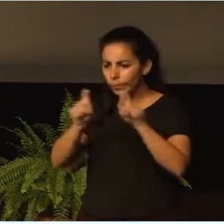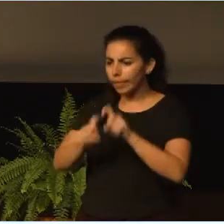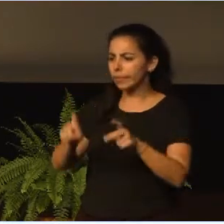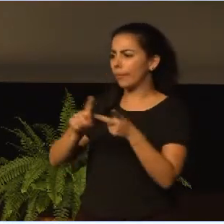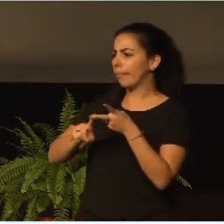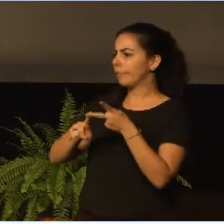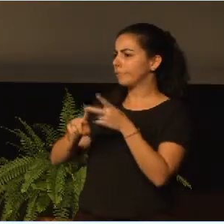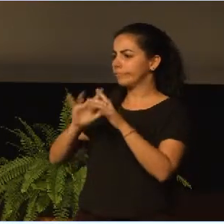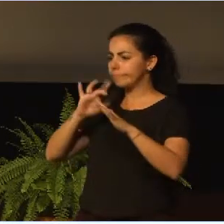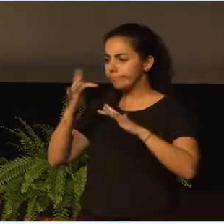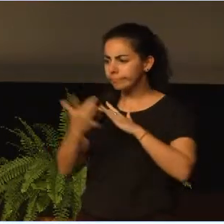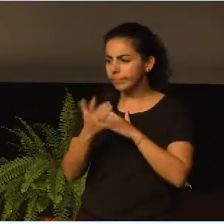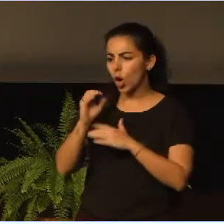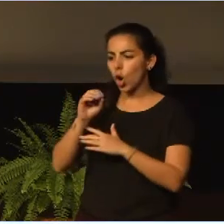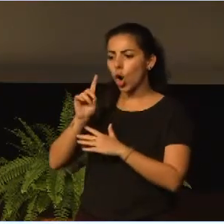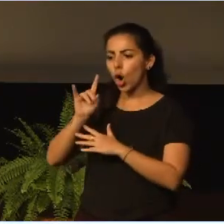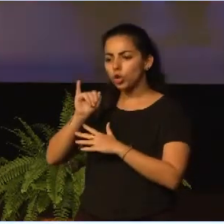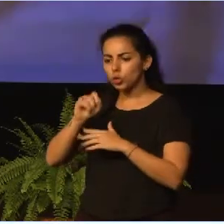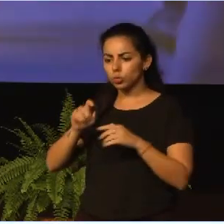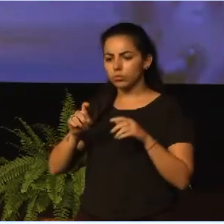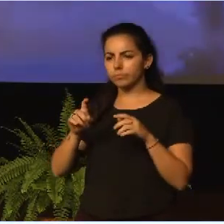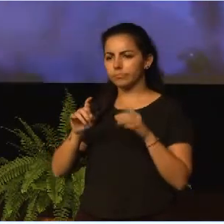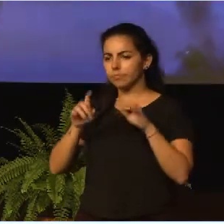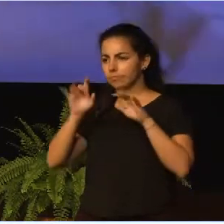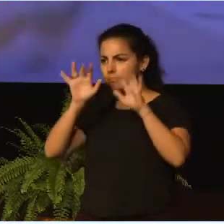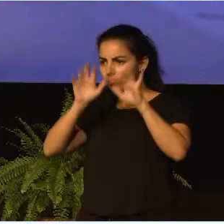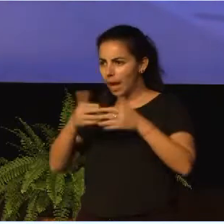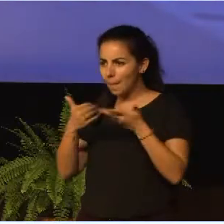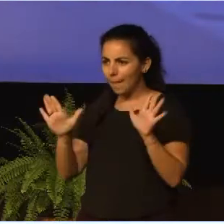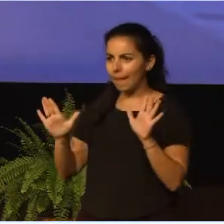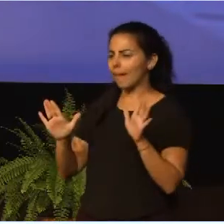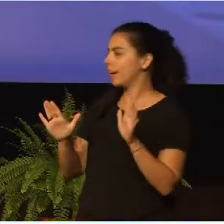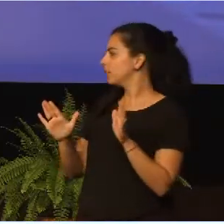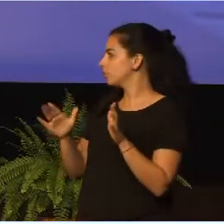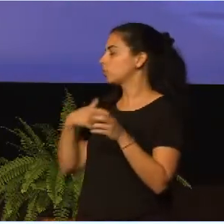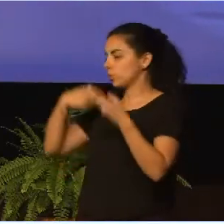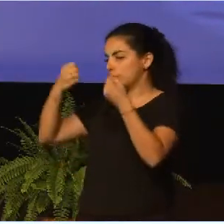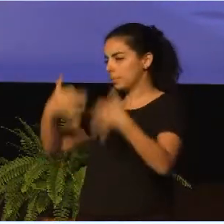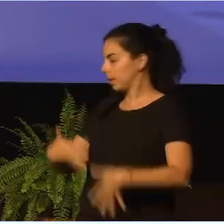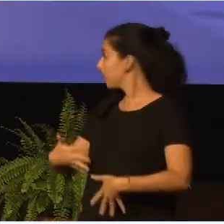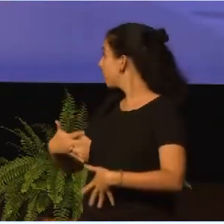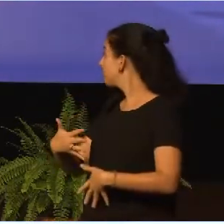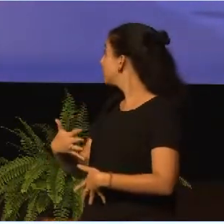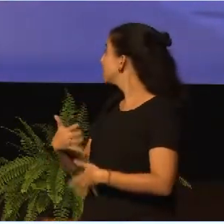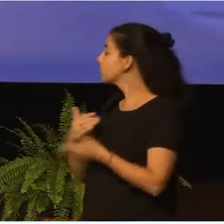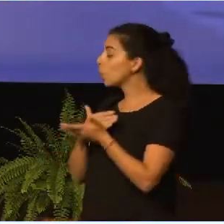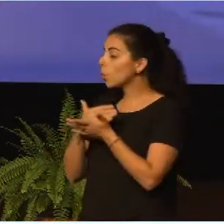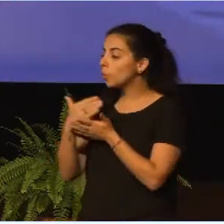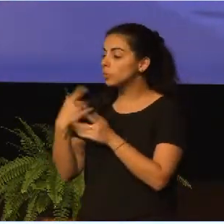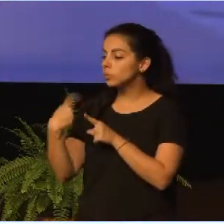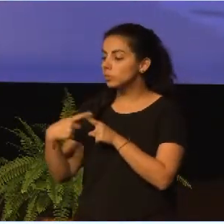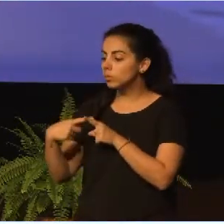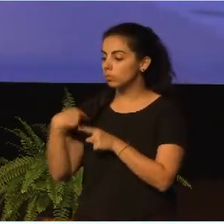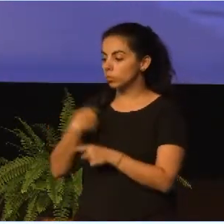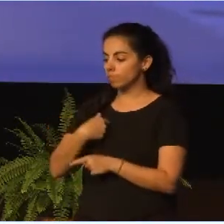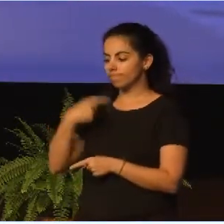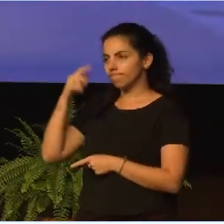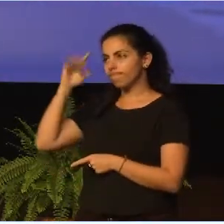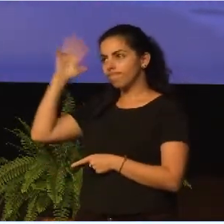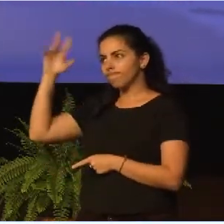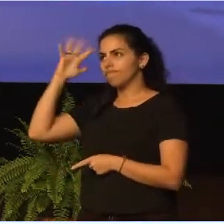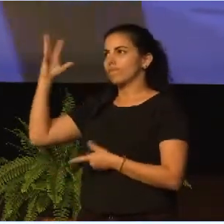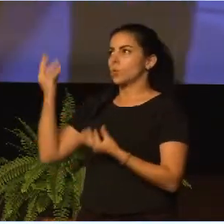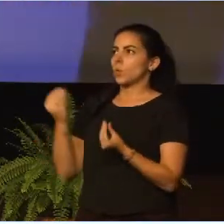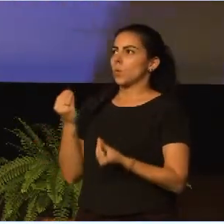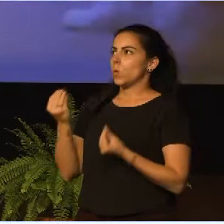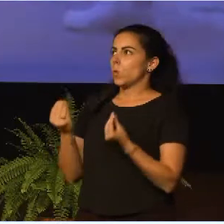um código aberto. E eu vou contar rapidinho para vocês. Tudo começou porque a gente começou a pensar o que a gente poderia fazer para